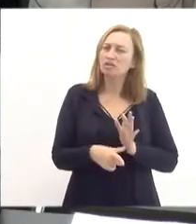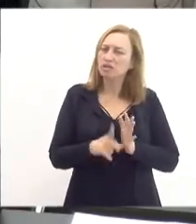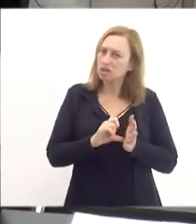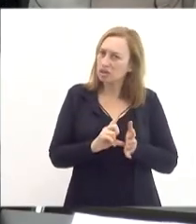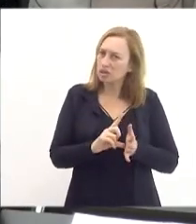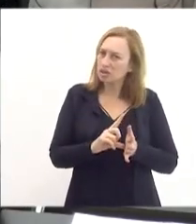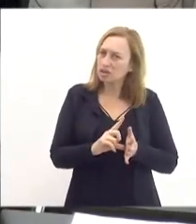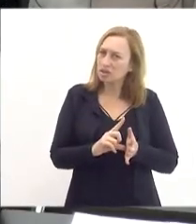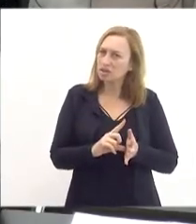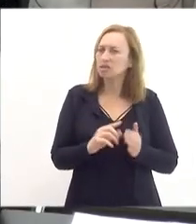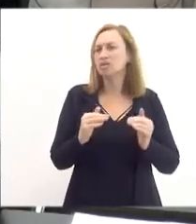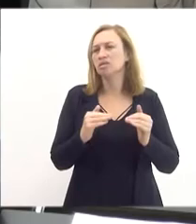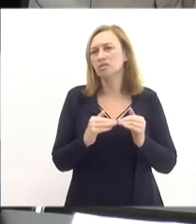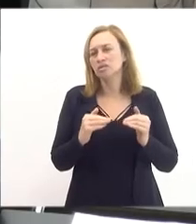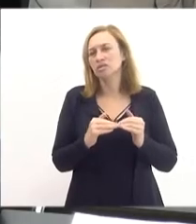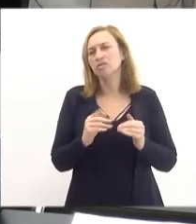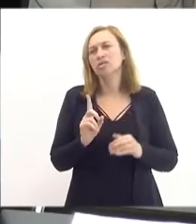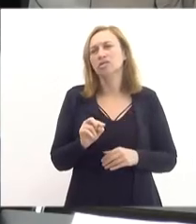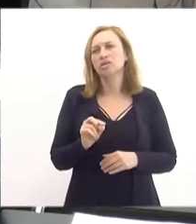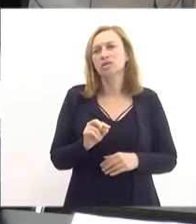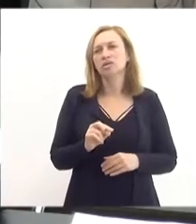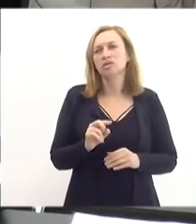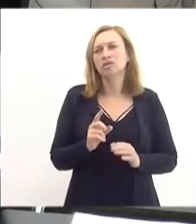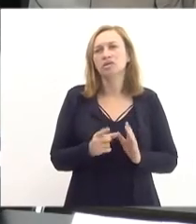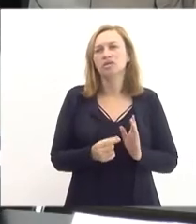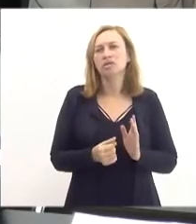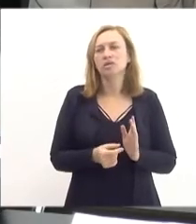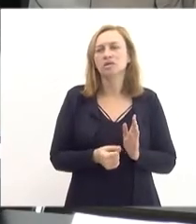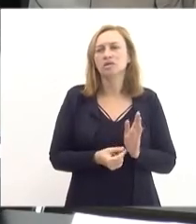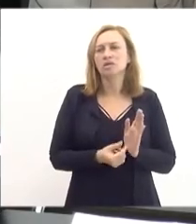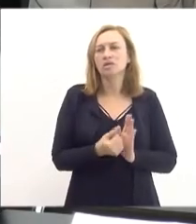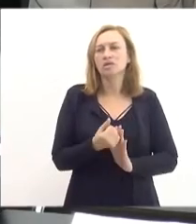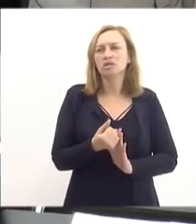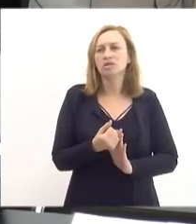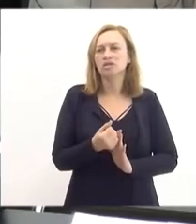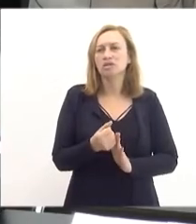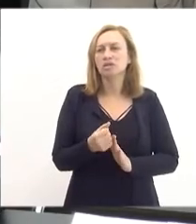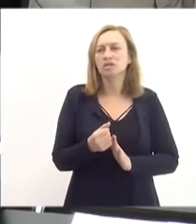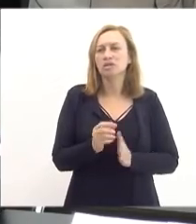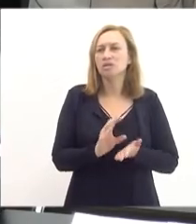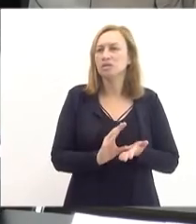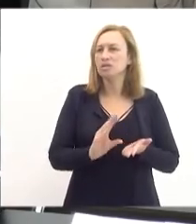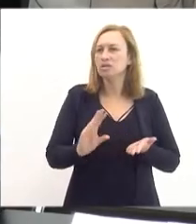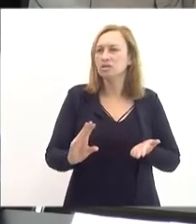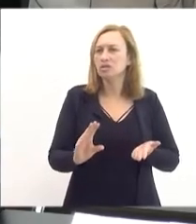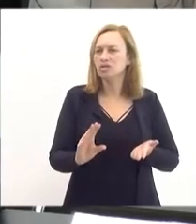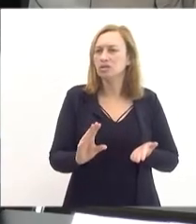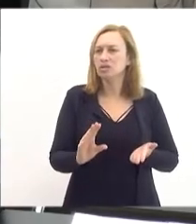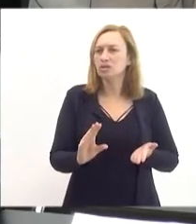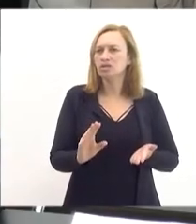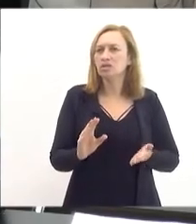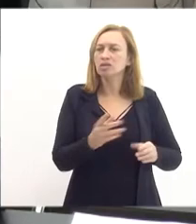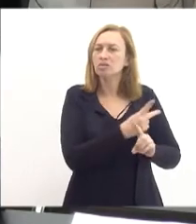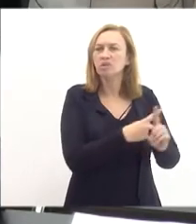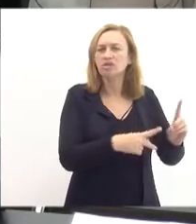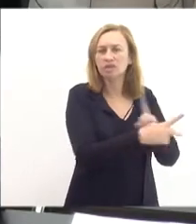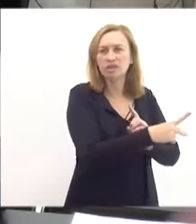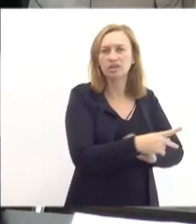essa a gente concorda, de que é o rendimento financeiro ser destinado ao custeio da